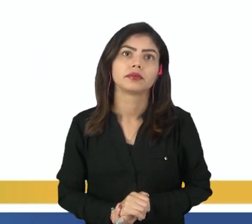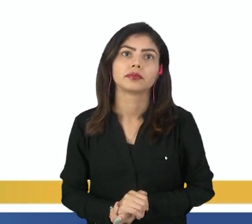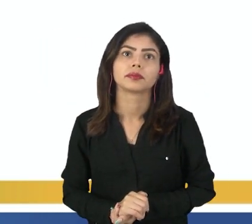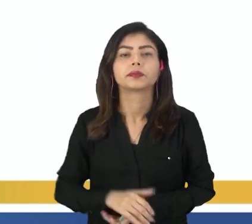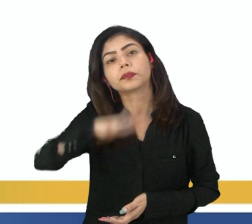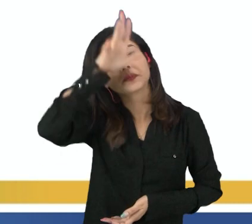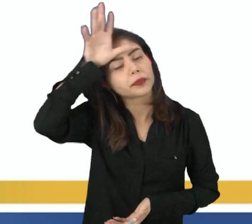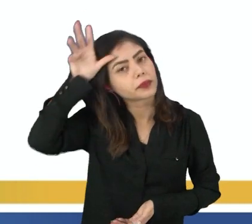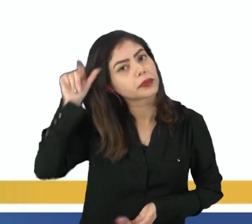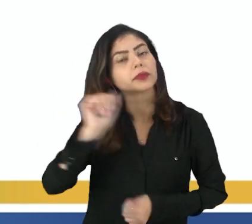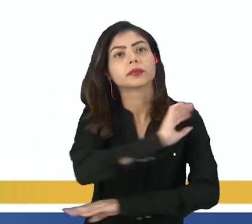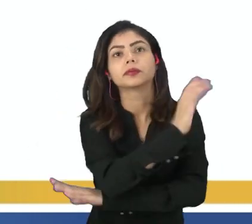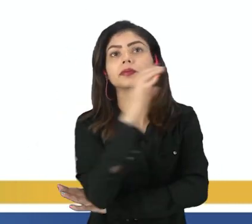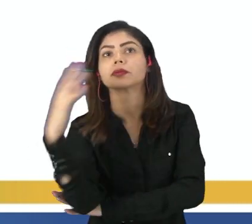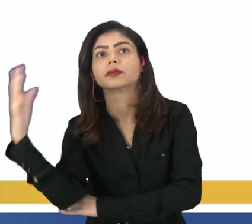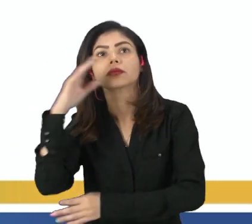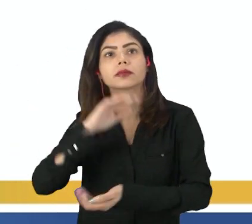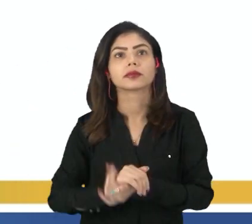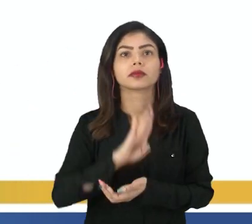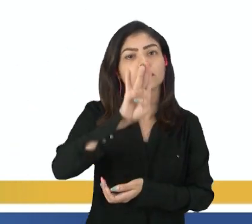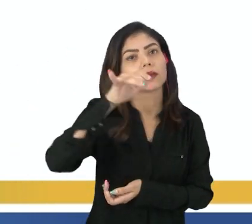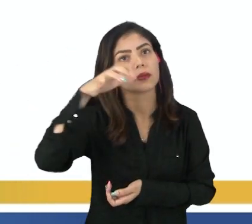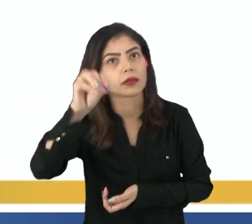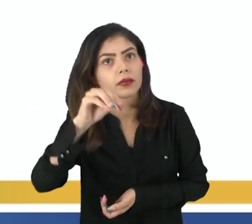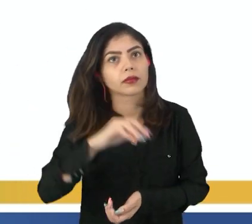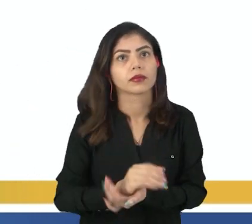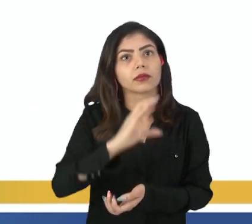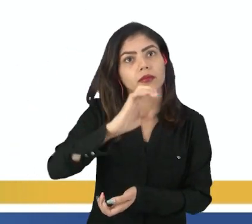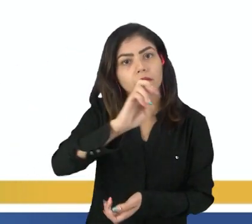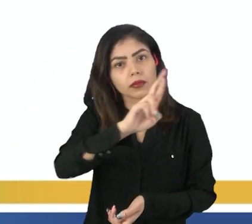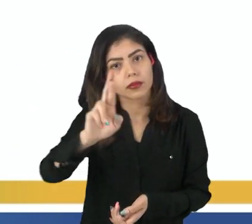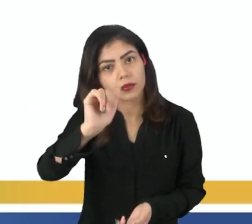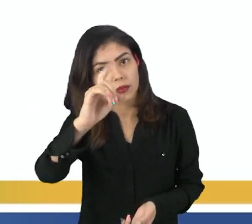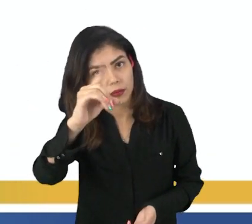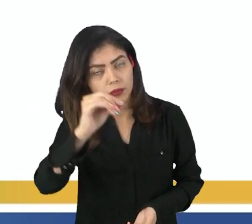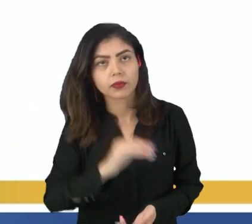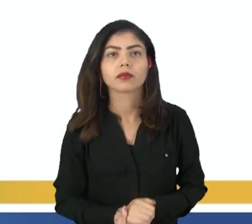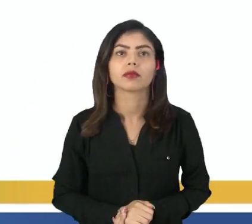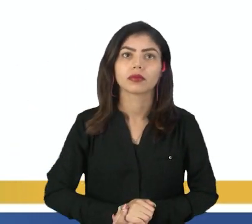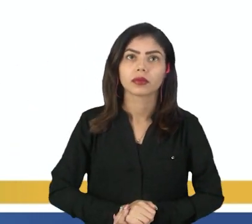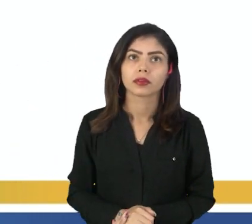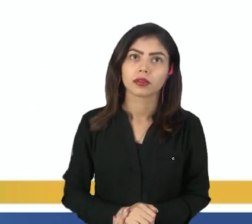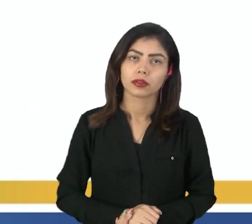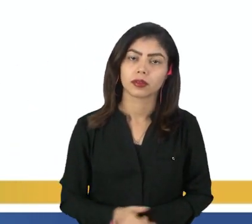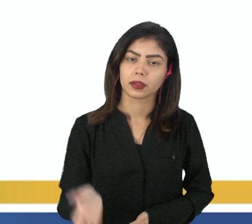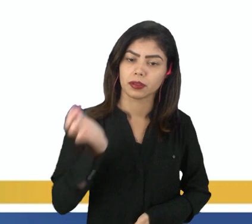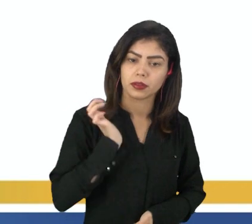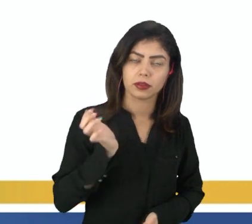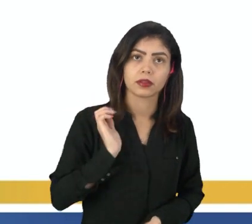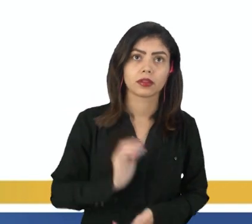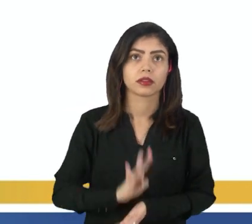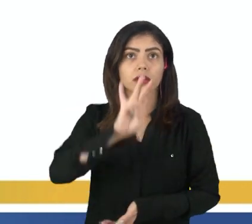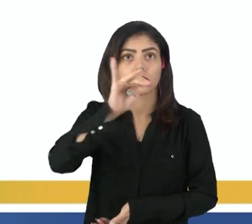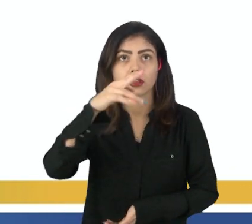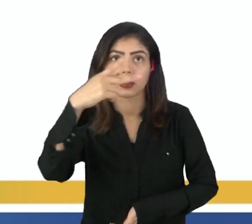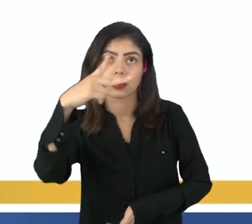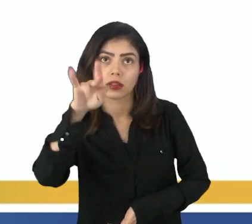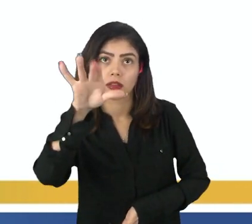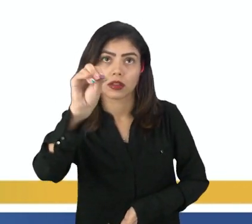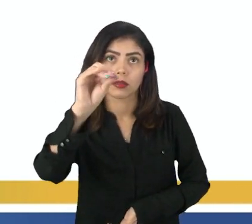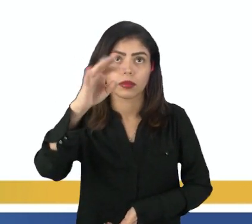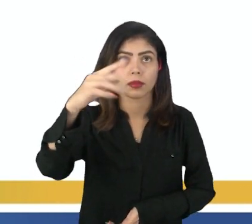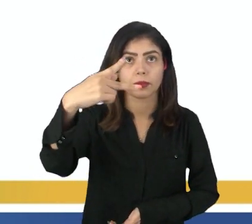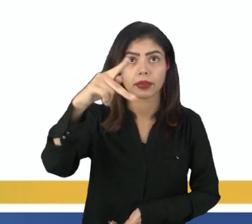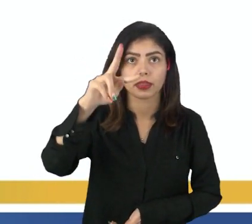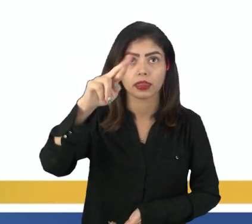que tem a sua floresta densa, o bioma do Cerrado, que tem também a sua imensa riqueza, o bioma do Pantanal,